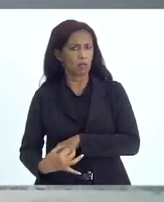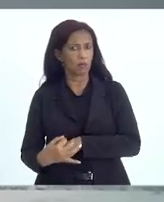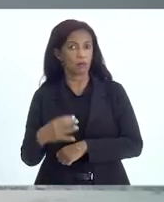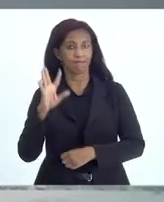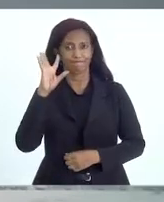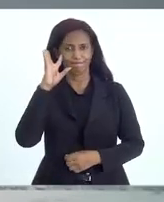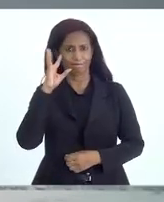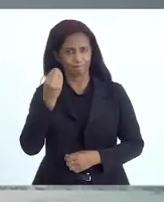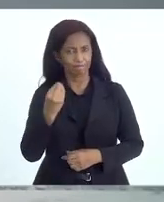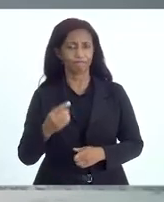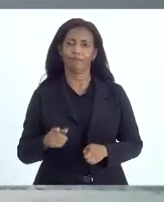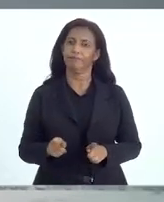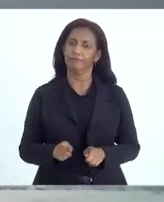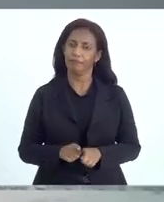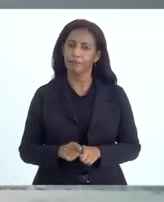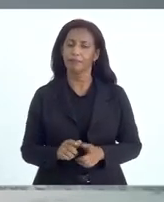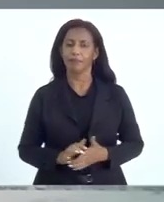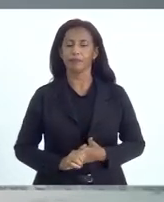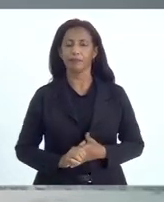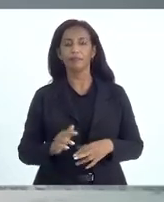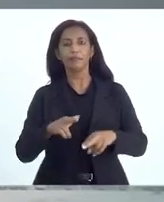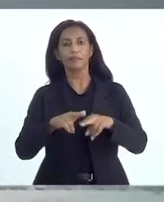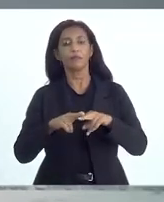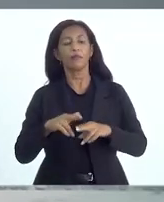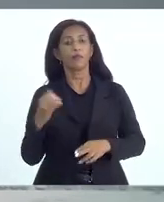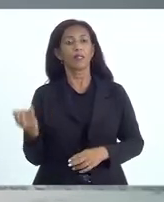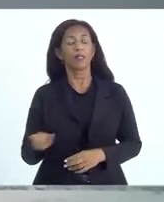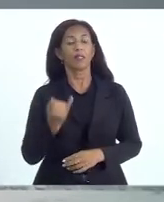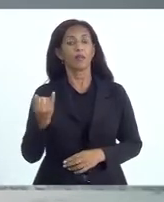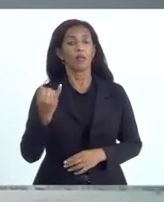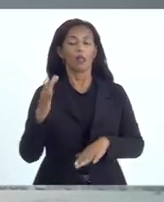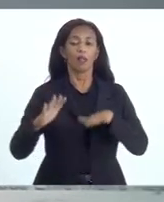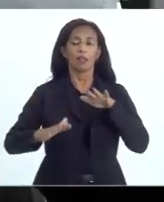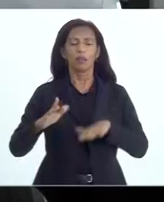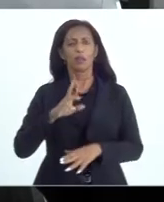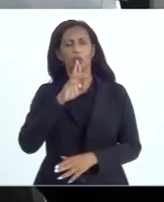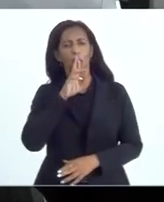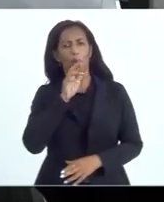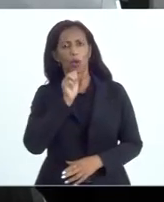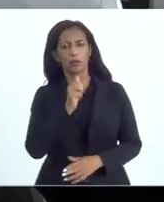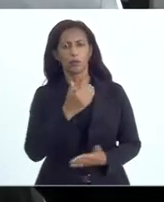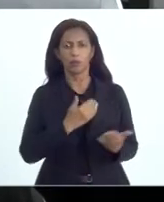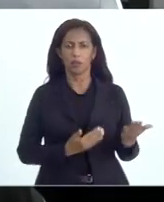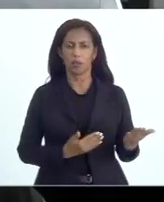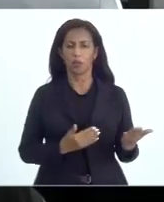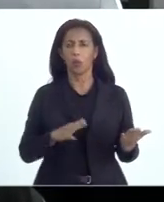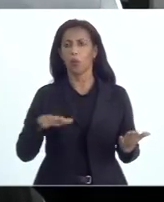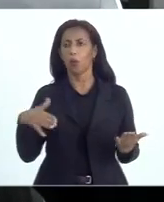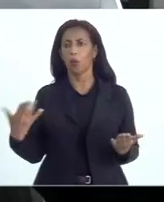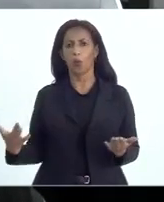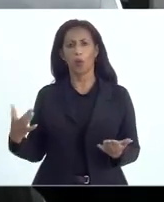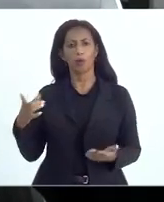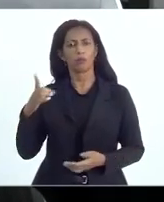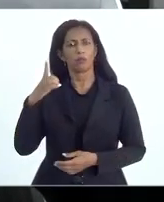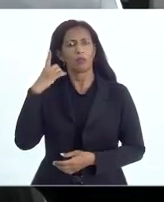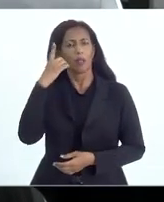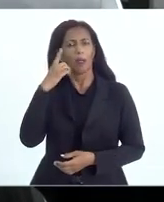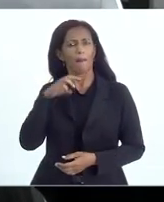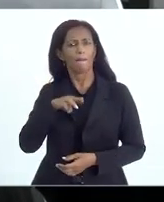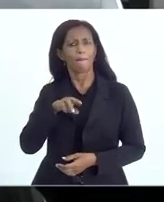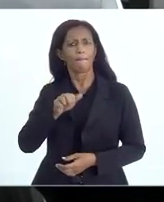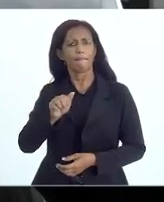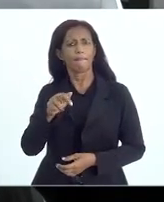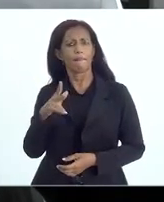resolver essa questão por isso a importância porque tanto Deputado Rodrigo quanto deputada Martha Rocha